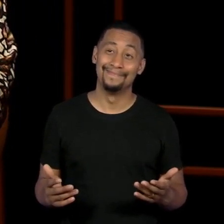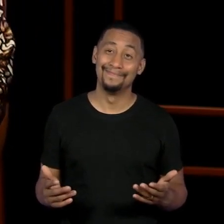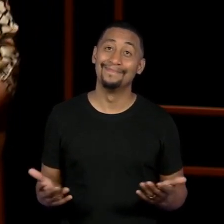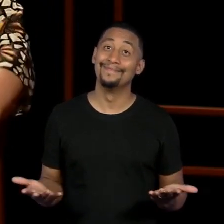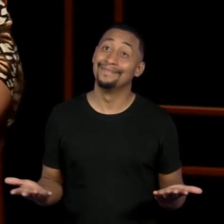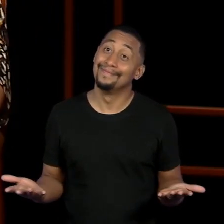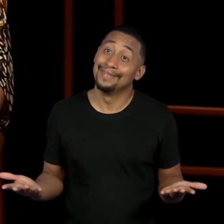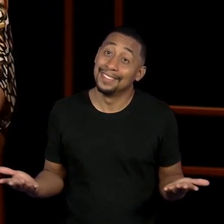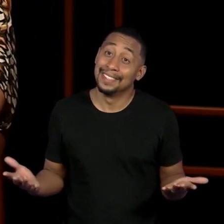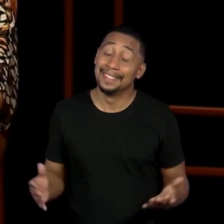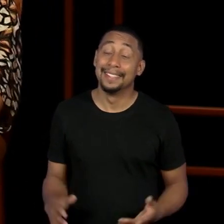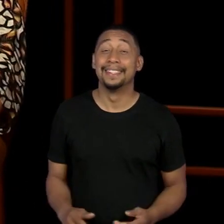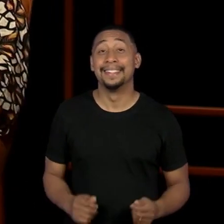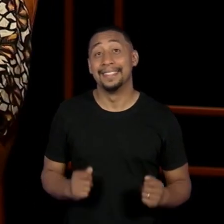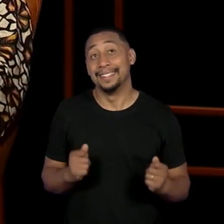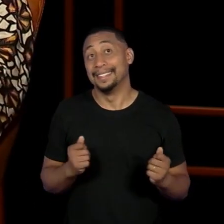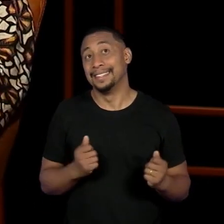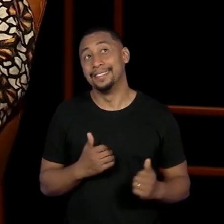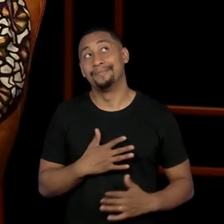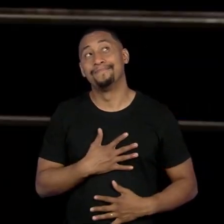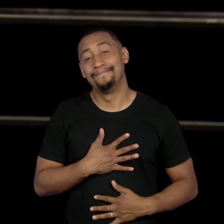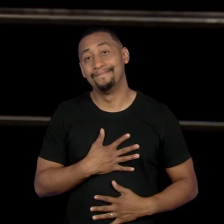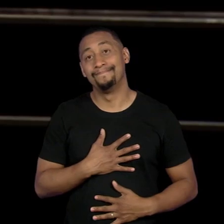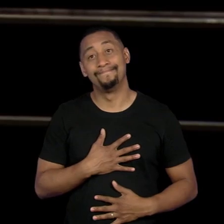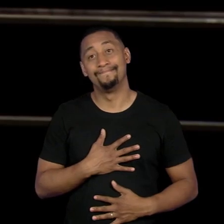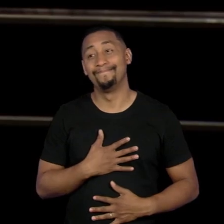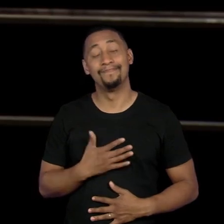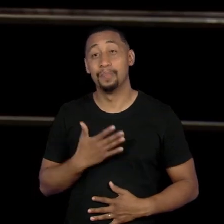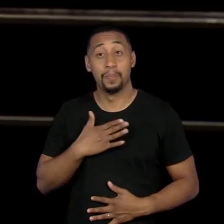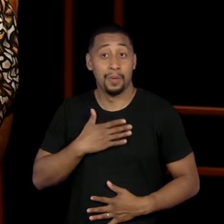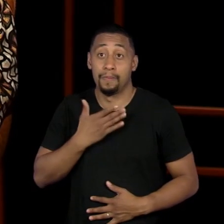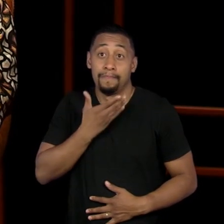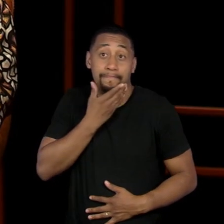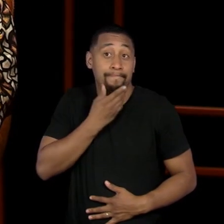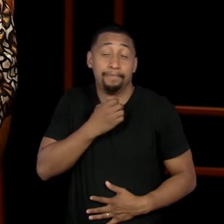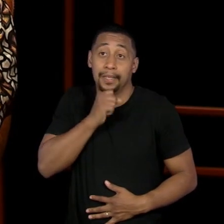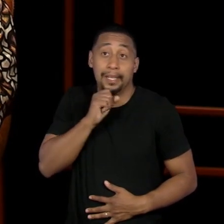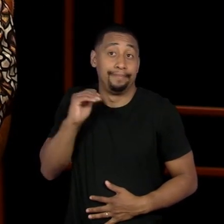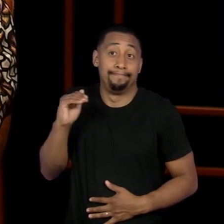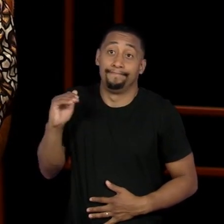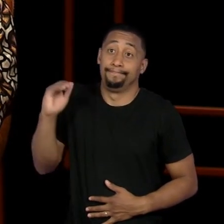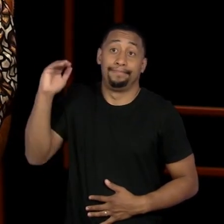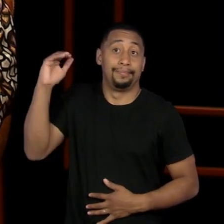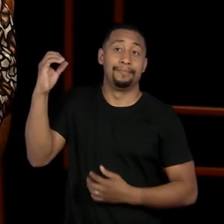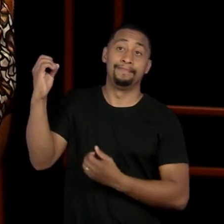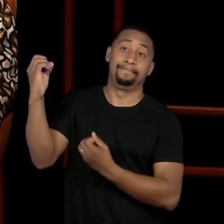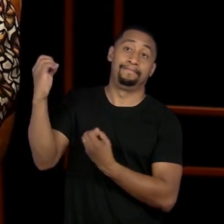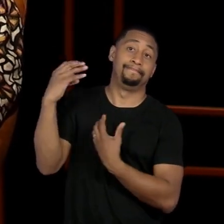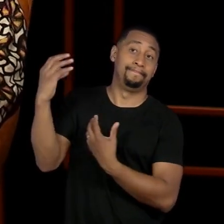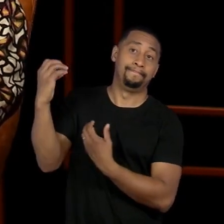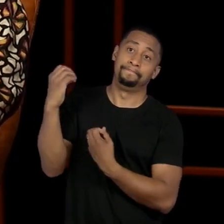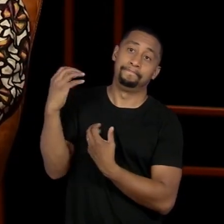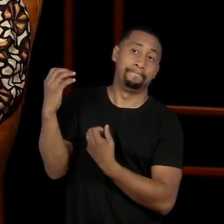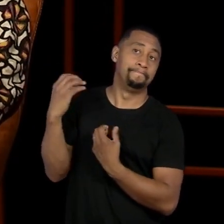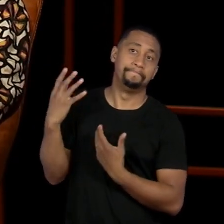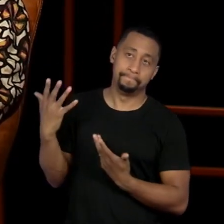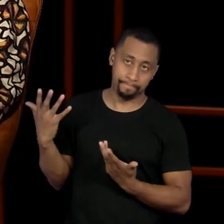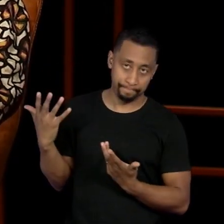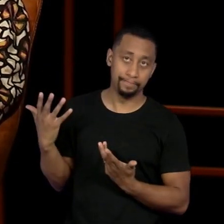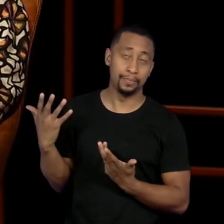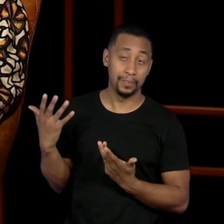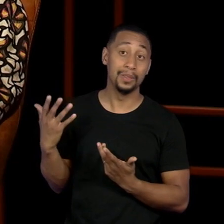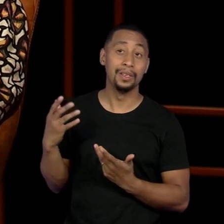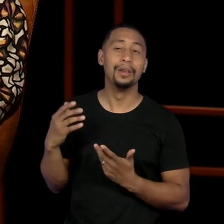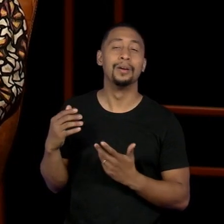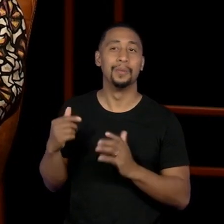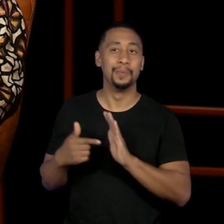Pois é. E muita foi gente. o meu mestre, né? Meu mestre. Foi ele. Essa história com essa peça é muito